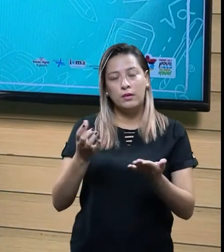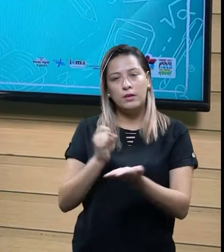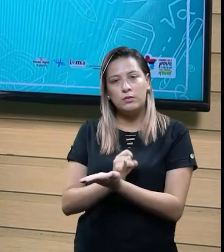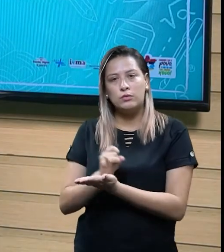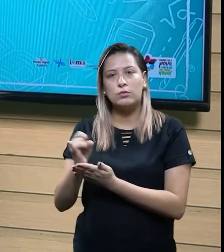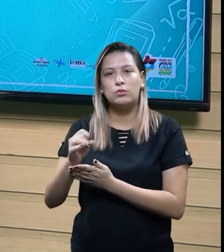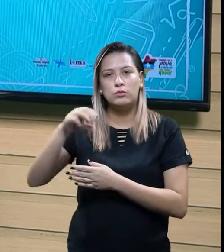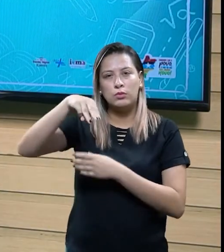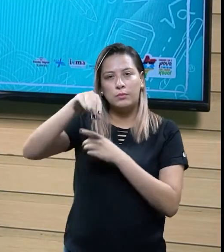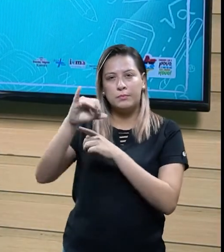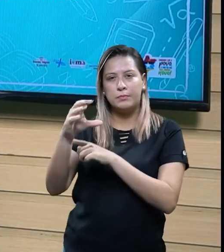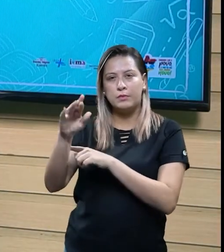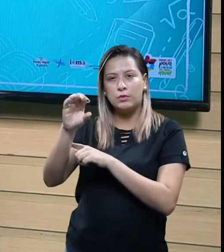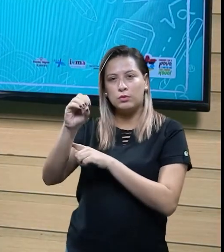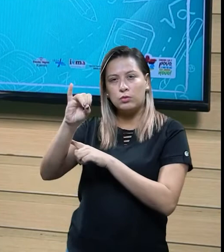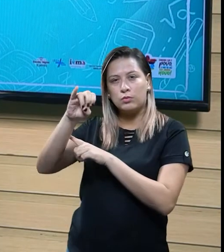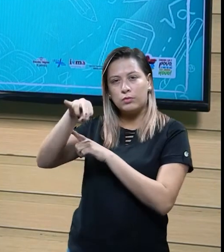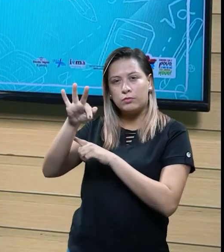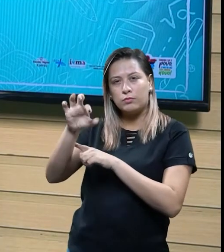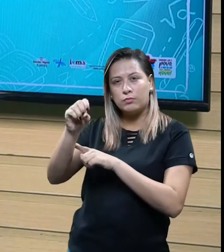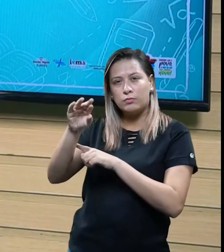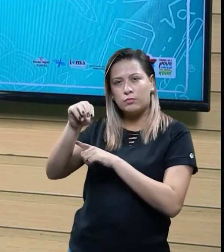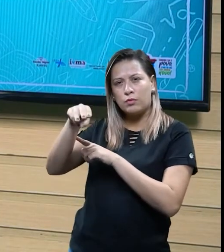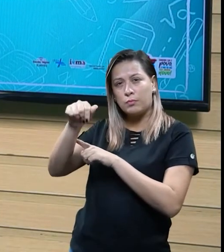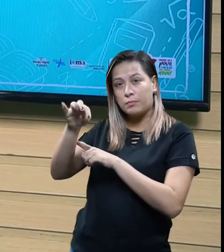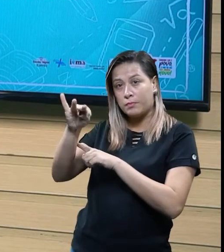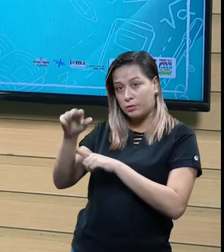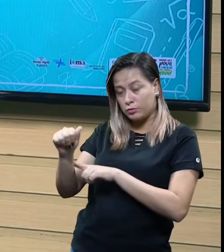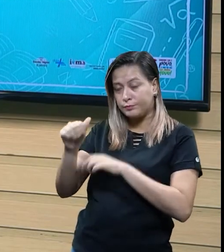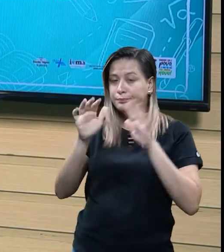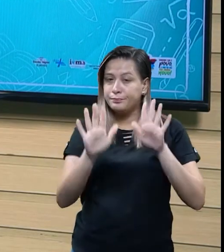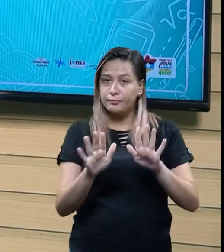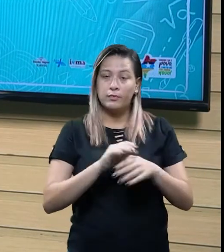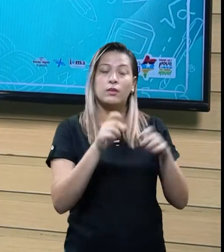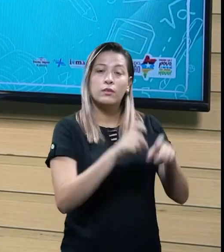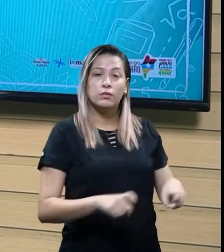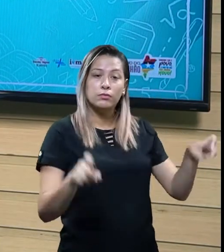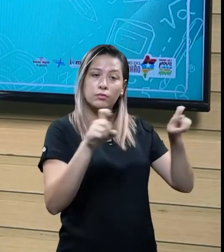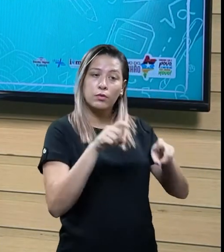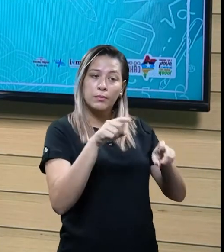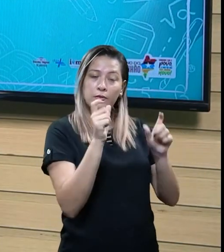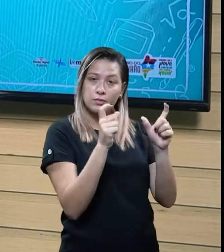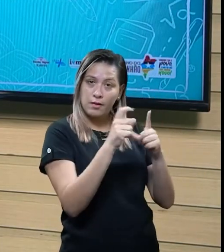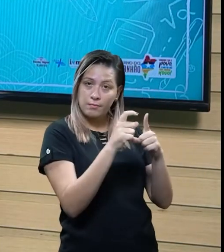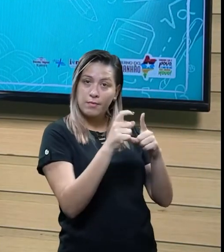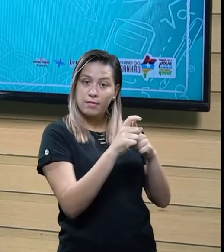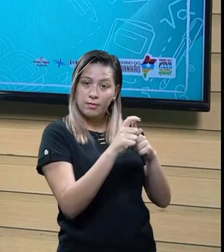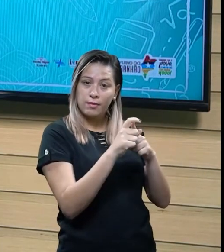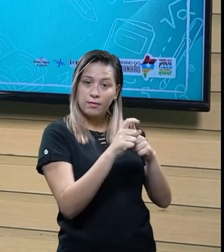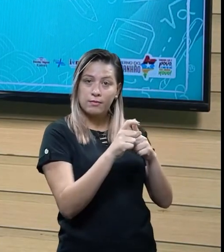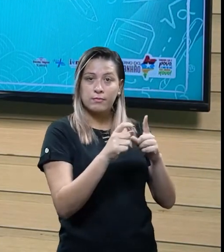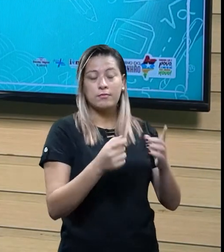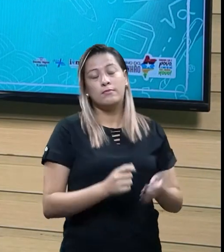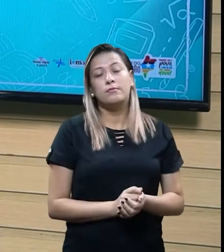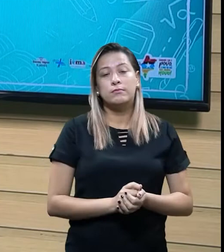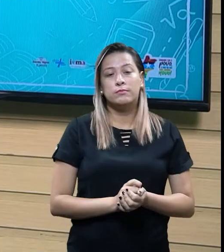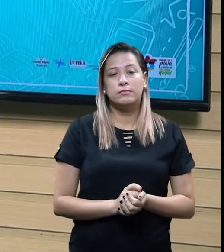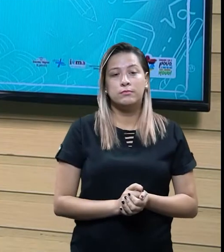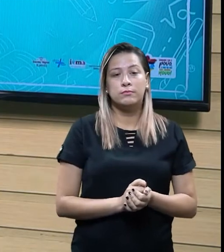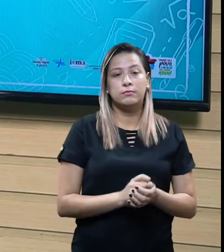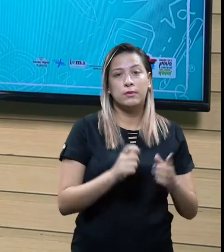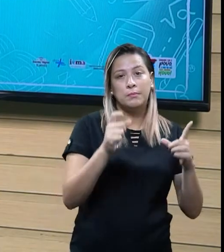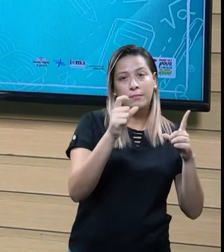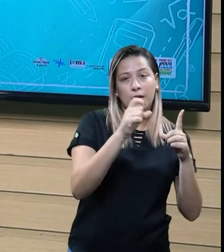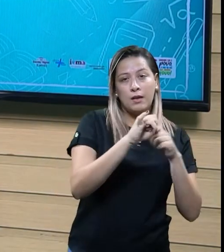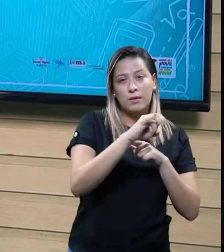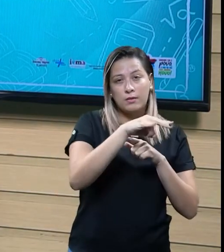palavra informática, ela vem da junção de dois termos. Info, que é da